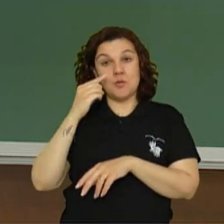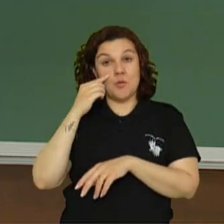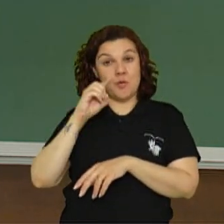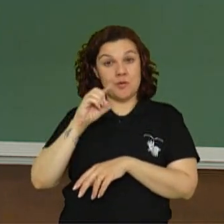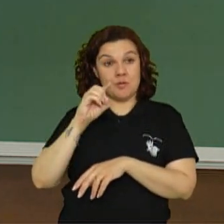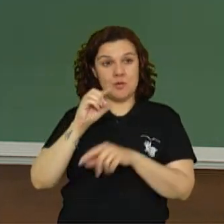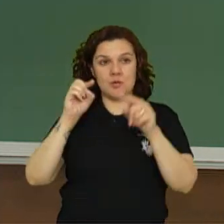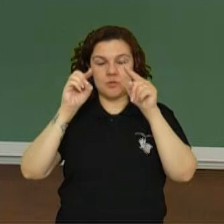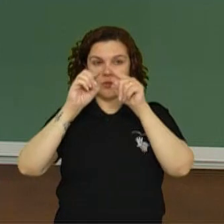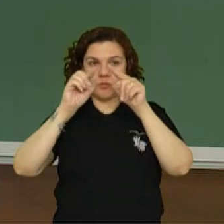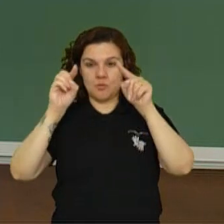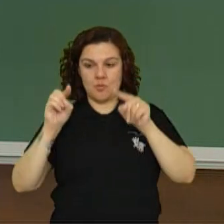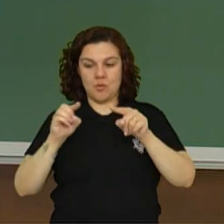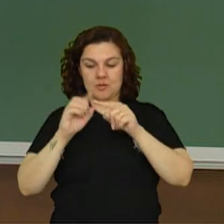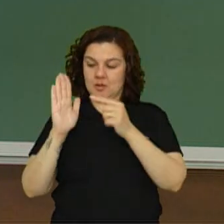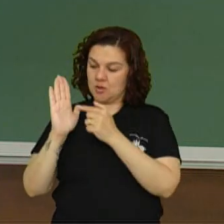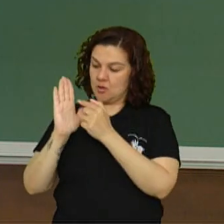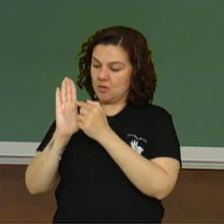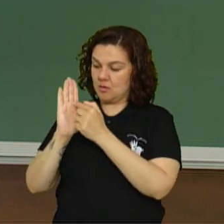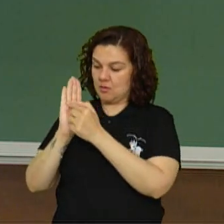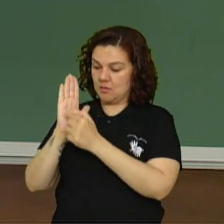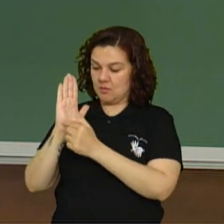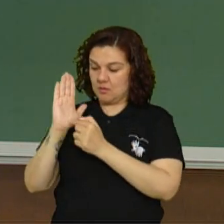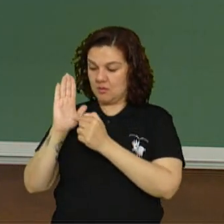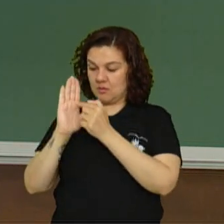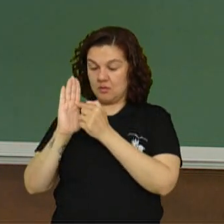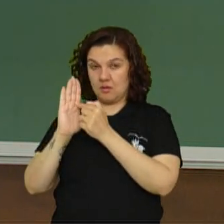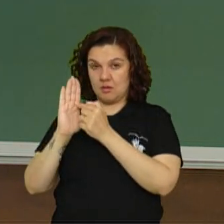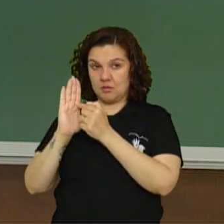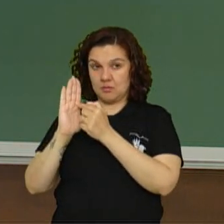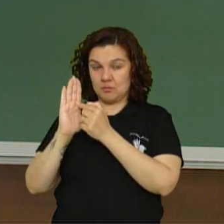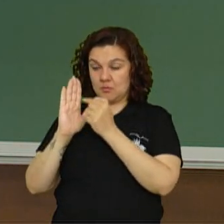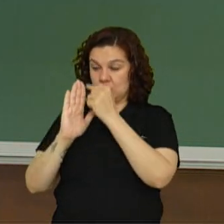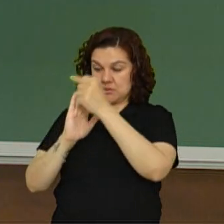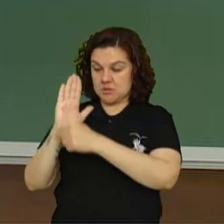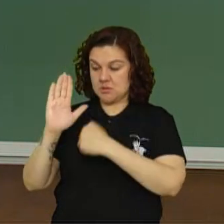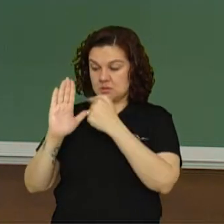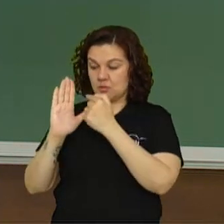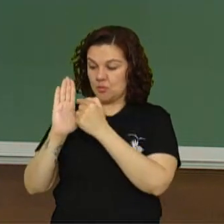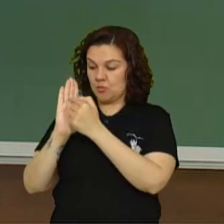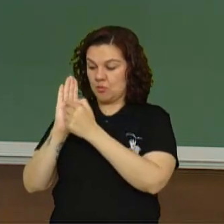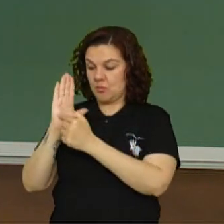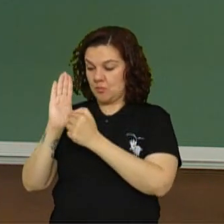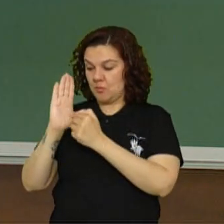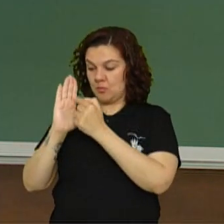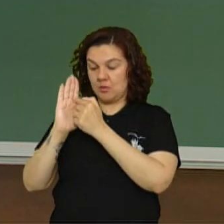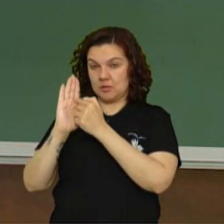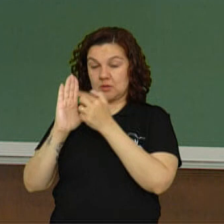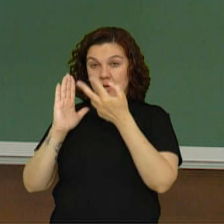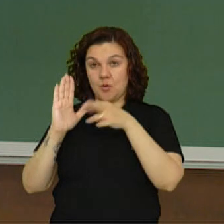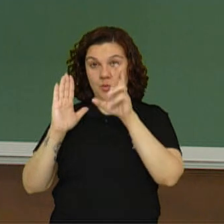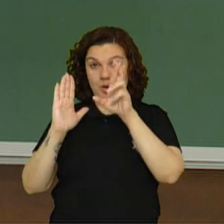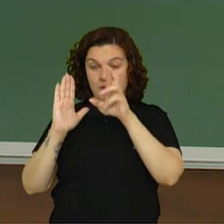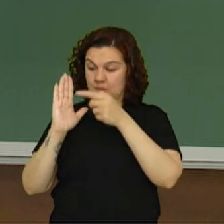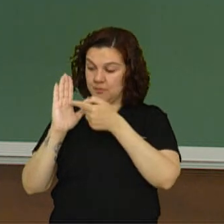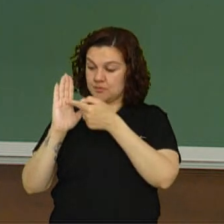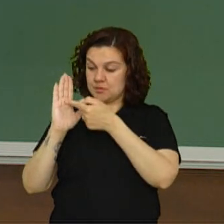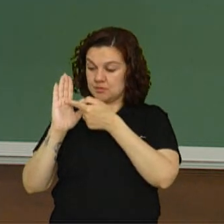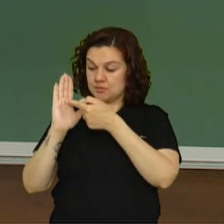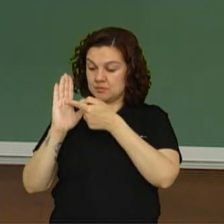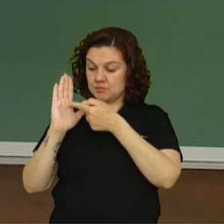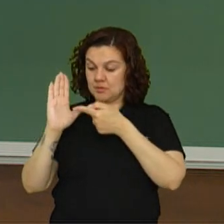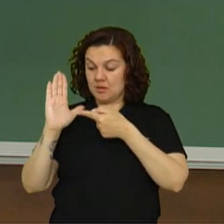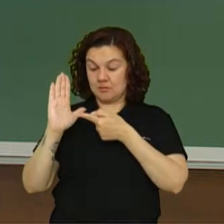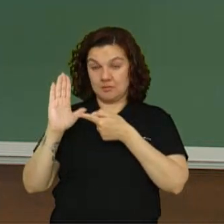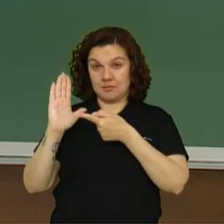no quadrado dentro da circunferência, o inscrito, o raio é a distância do centro até